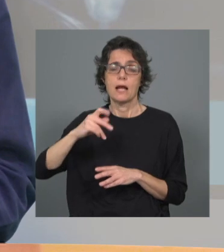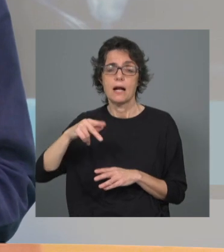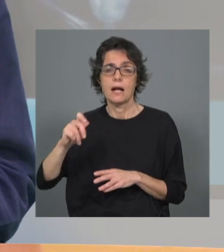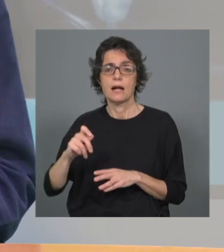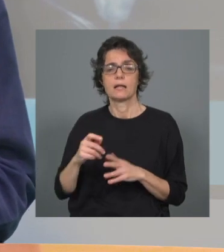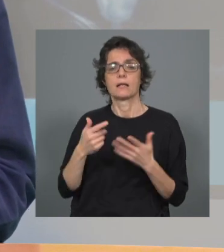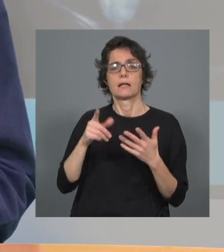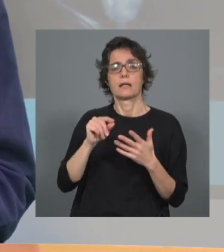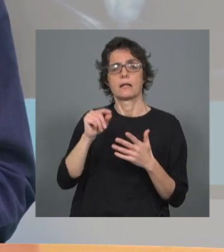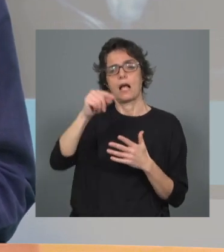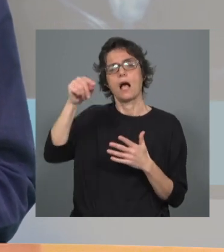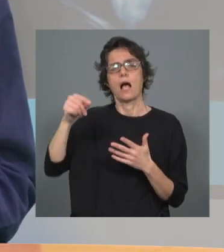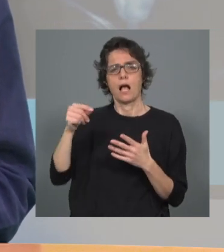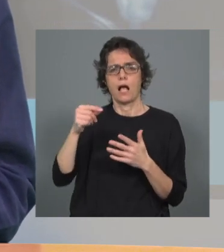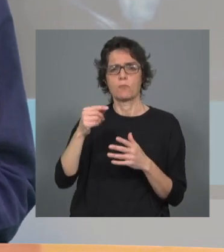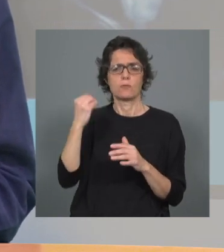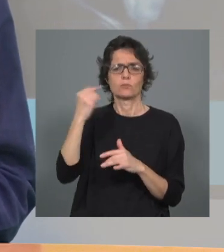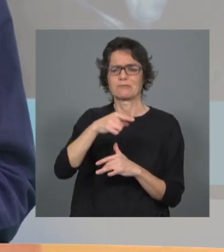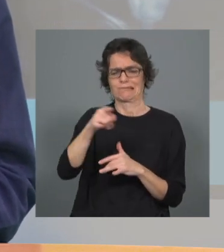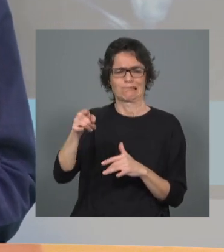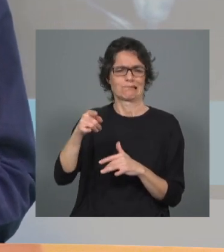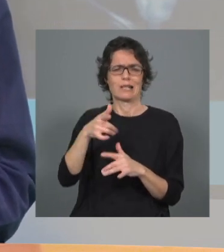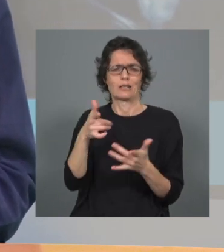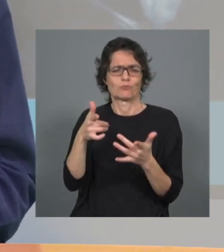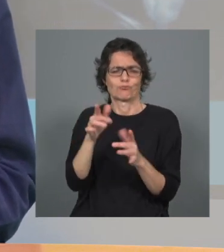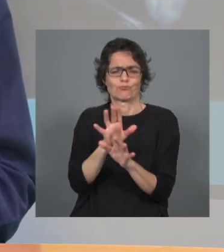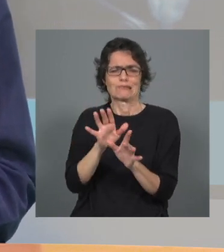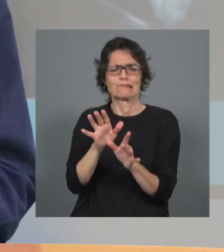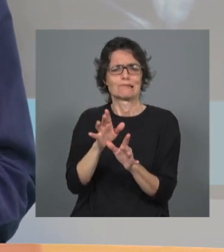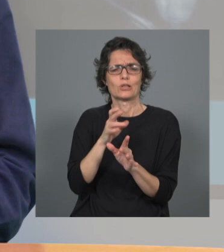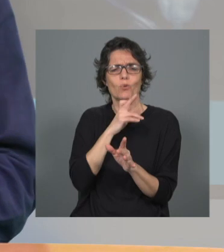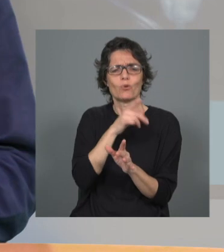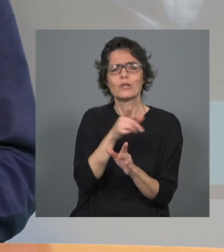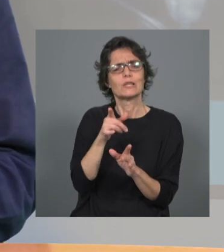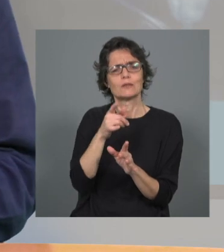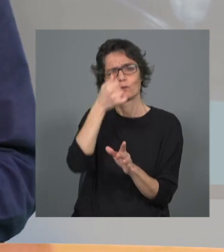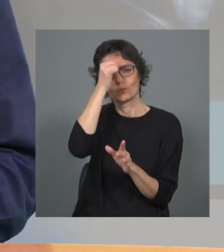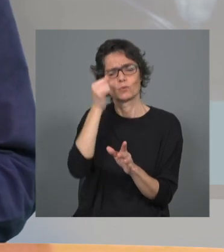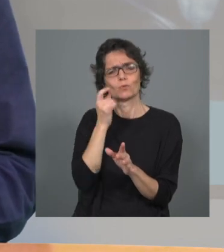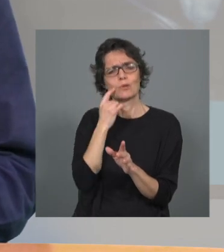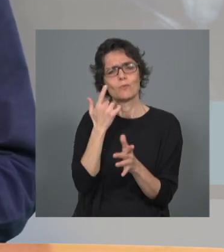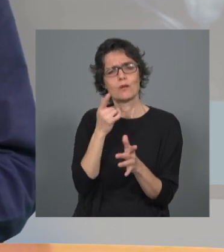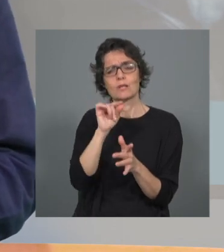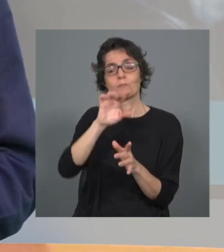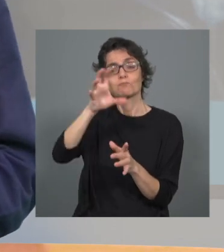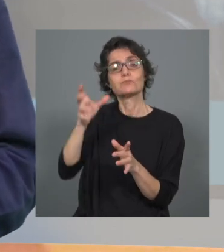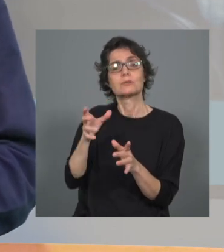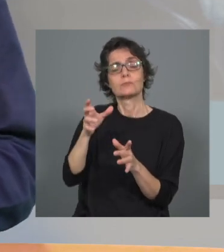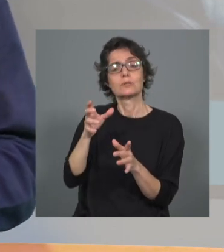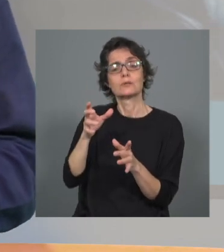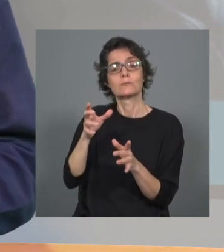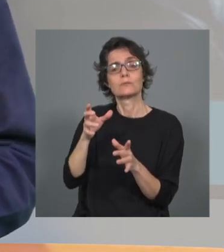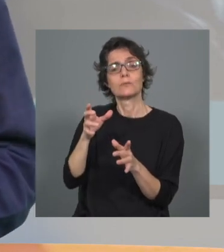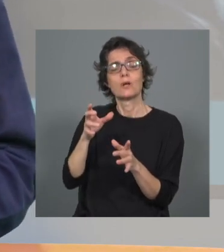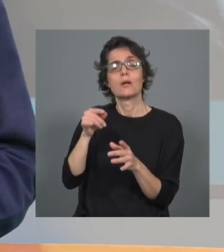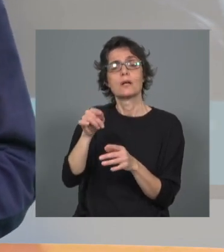anos, dramático, no domingo de Páscoa, Paquistão, países onde os cristãos vivem permanentemente